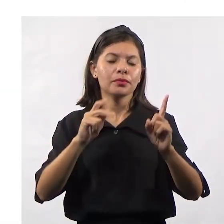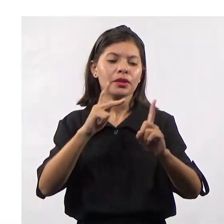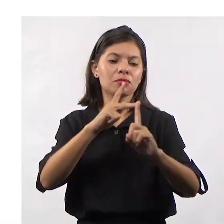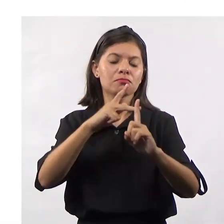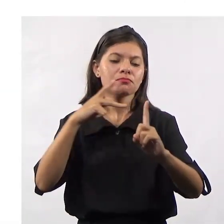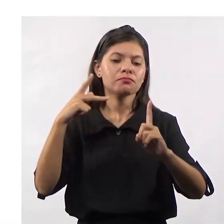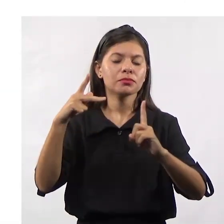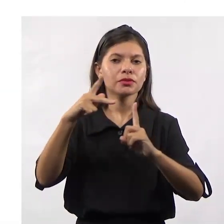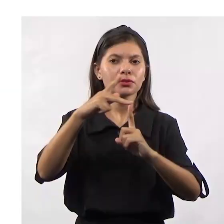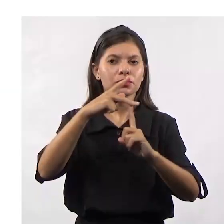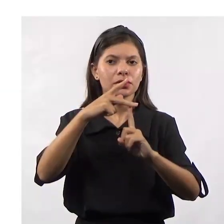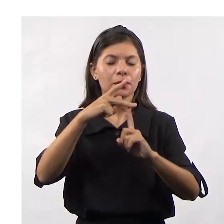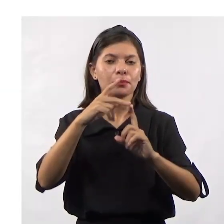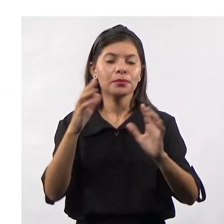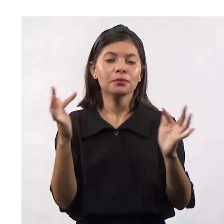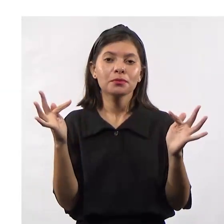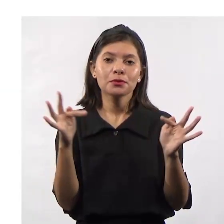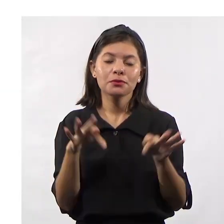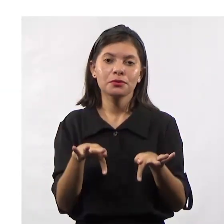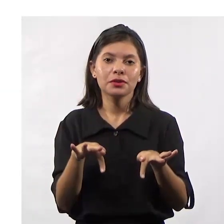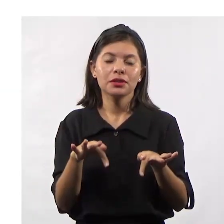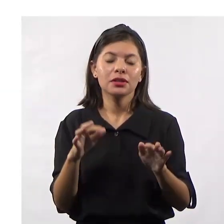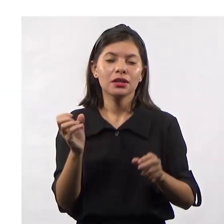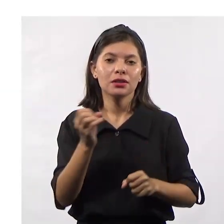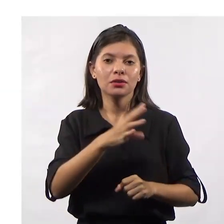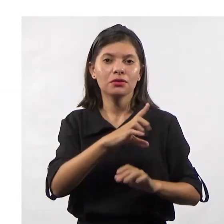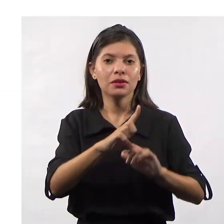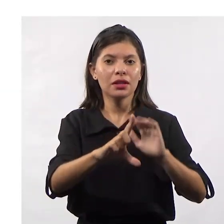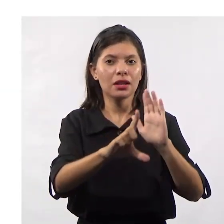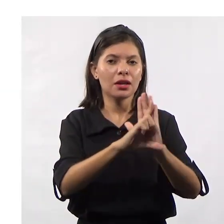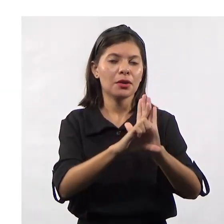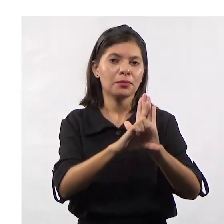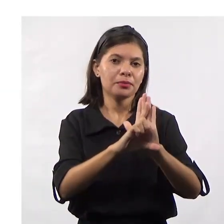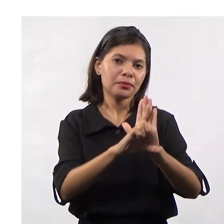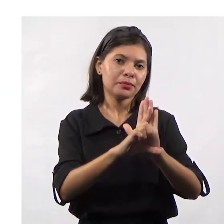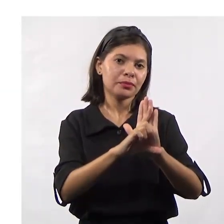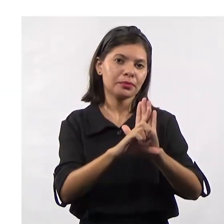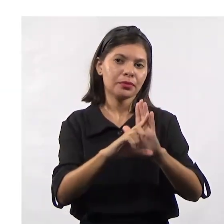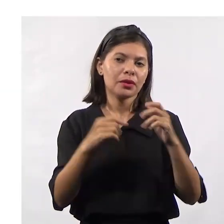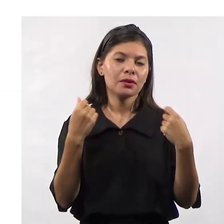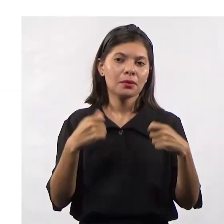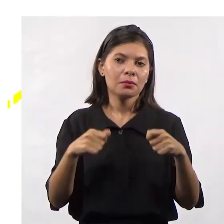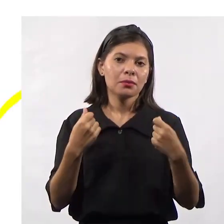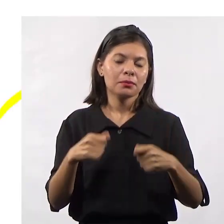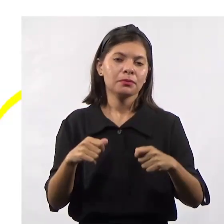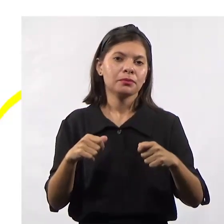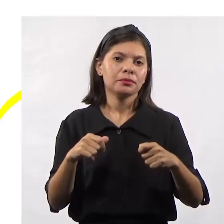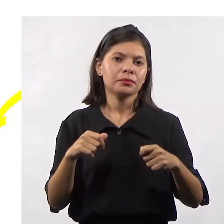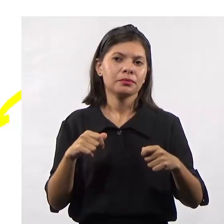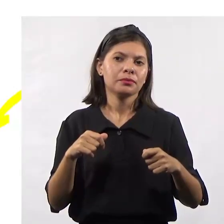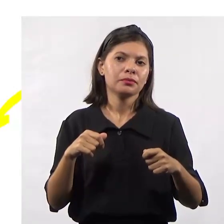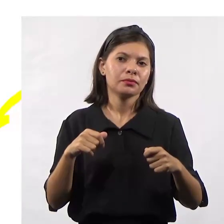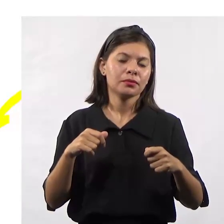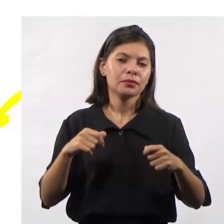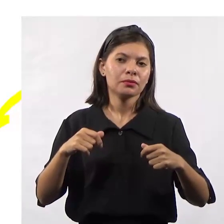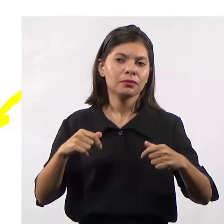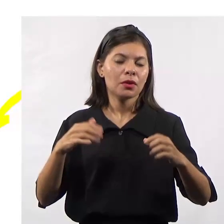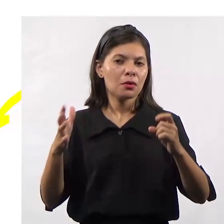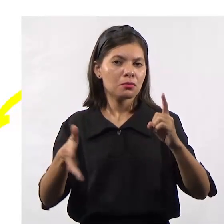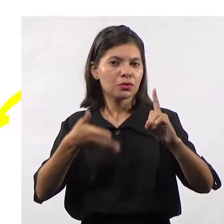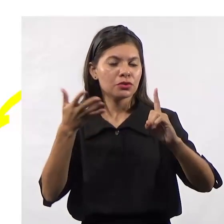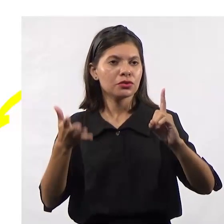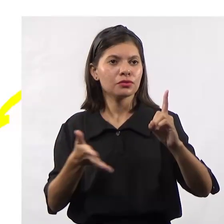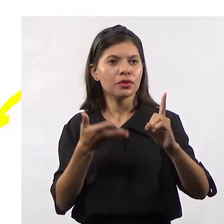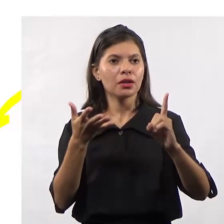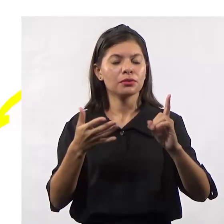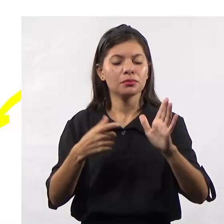Social. E, por fim, a nova lei prevê, se é possível, a inversão dessas fases por ato motivado, passando a